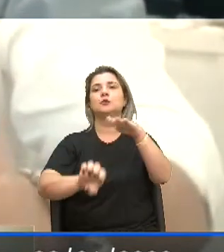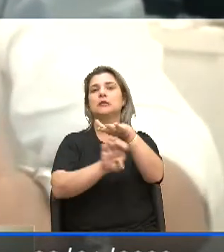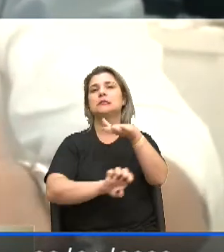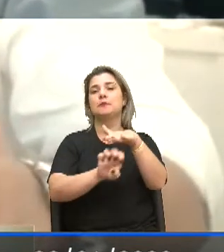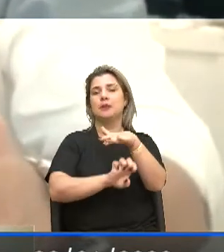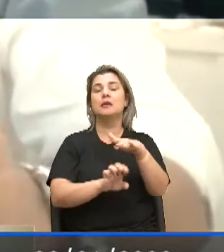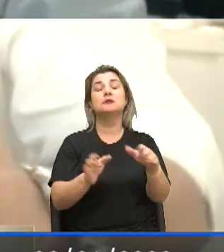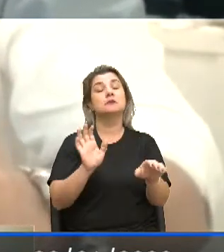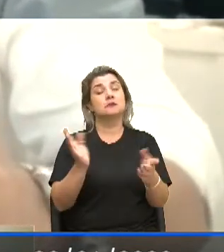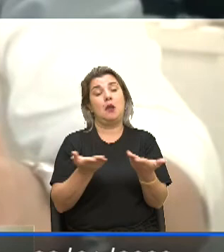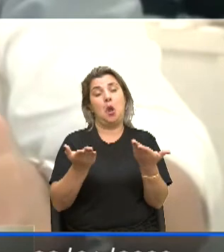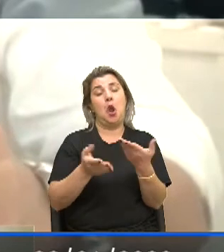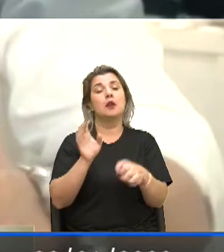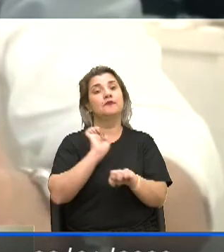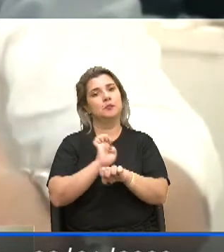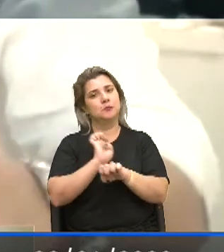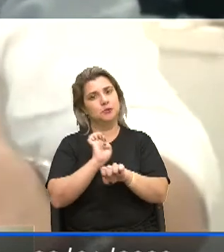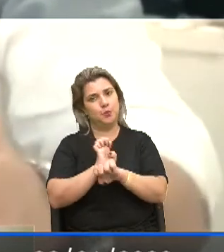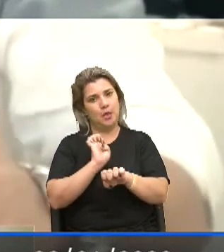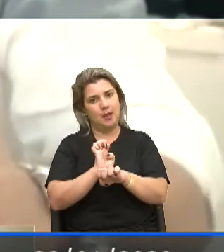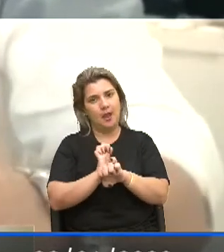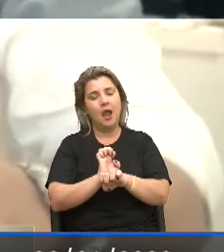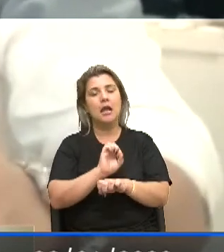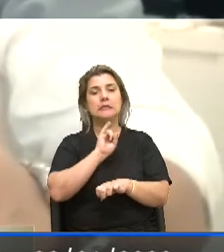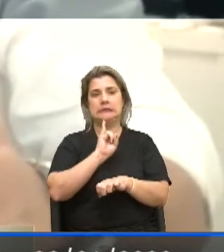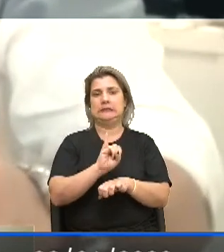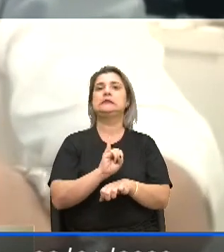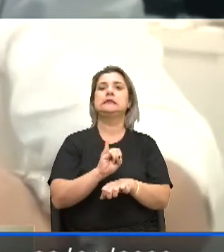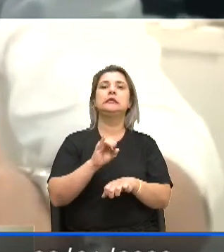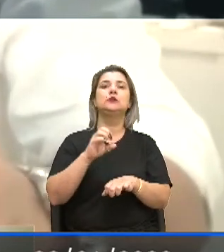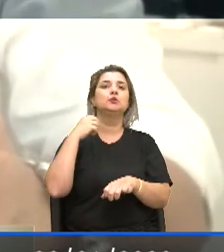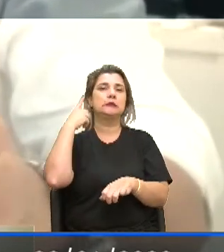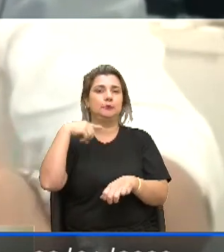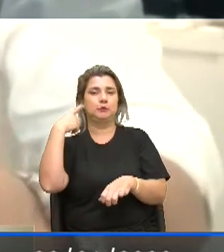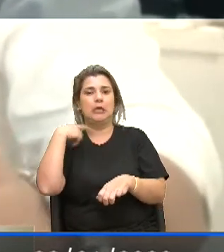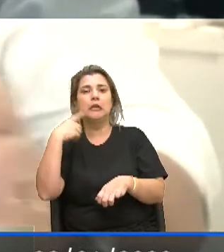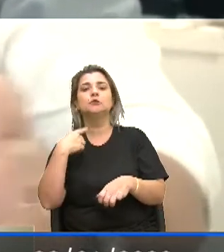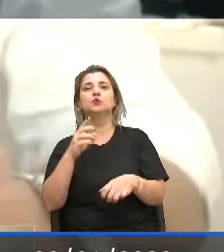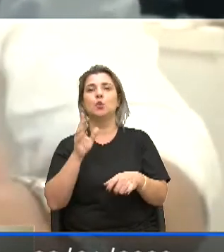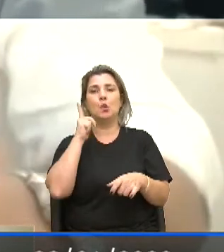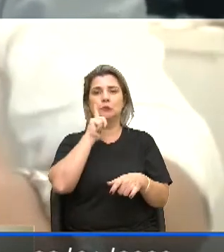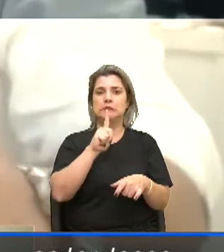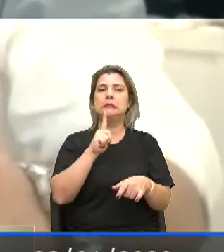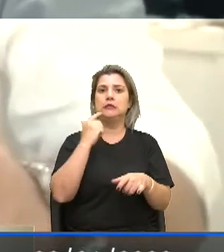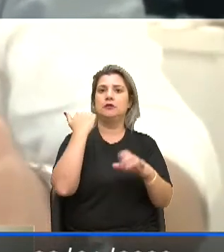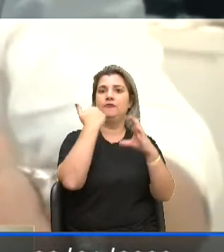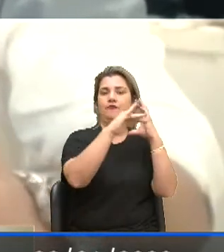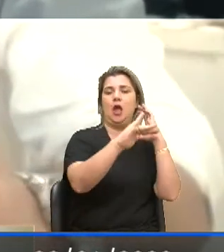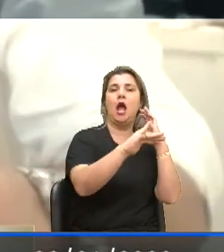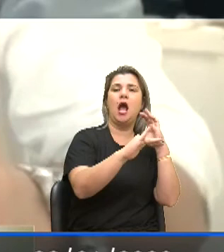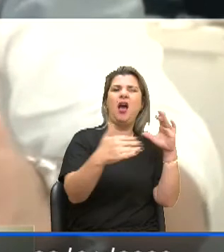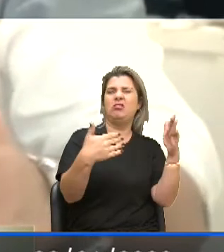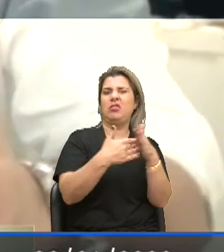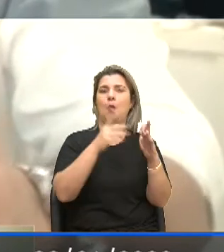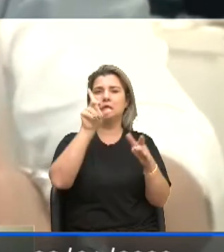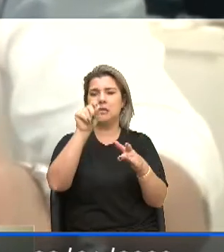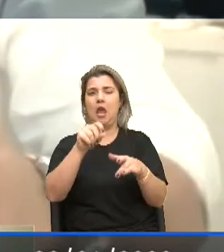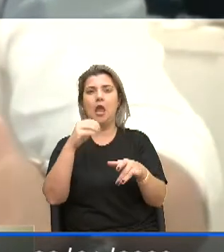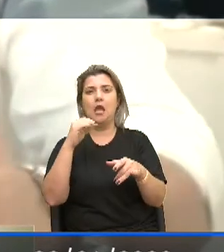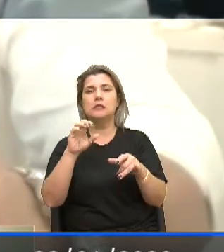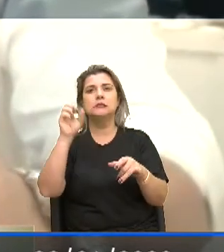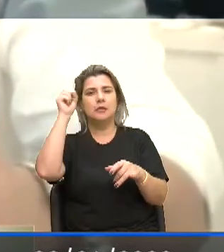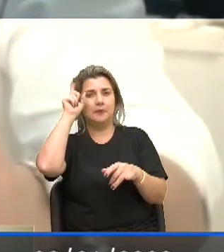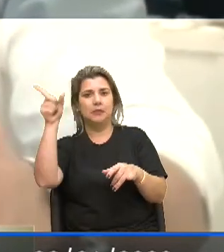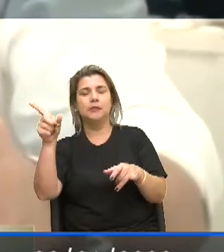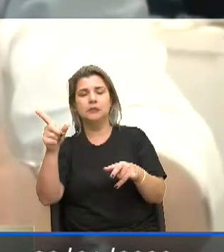manhã, deputado, eu acho que quem puder mandar, que mande até ali o início da manhã, 9h30, 10 horas, porque a nossa ideia é finalizar